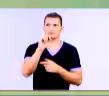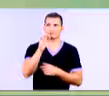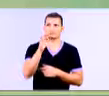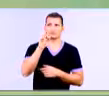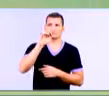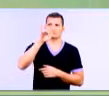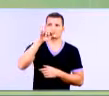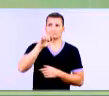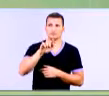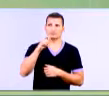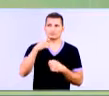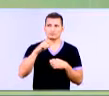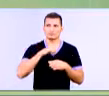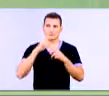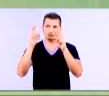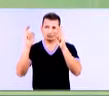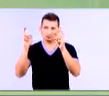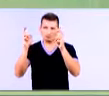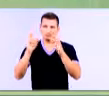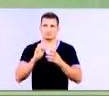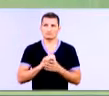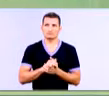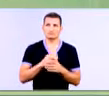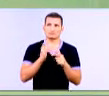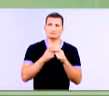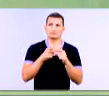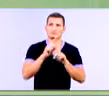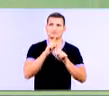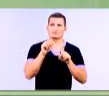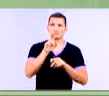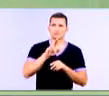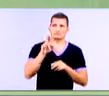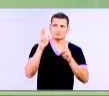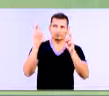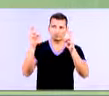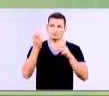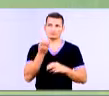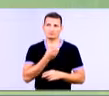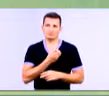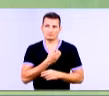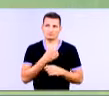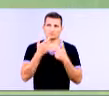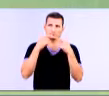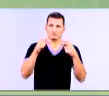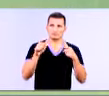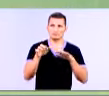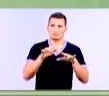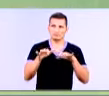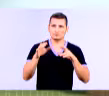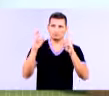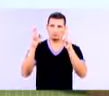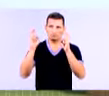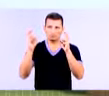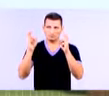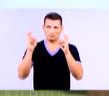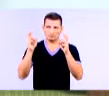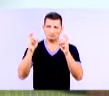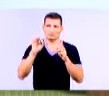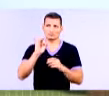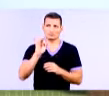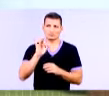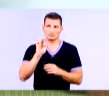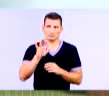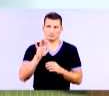né? Por que não uso aspas no número? Na linguagem de programação, o aspas só vai